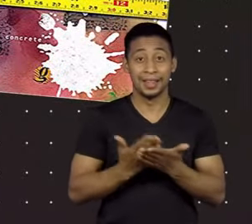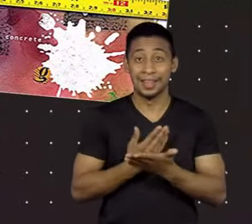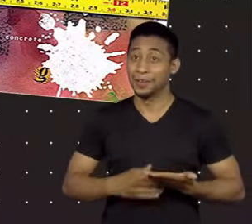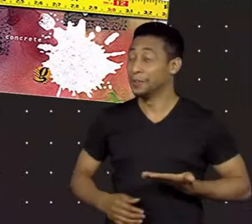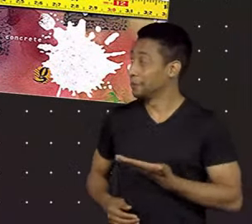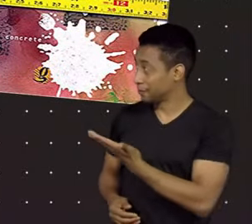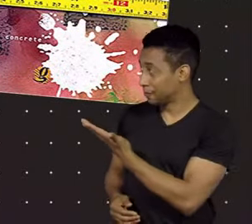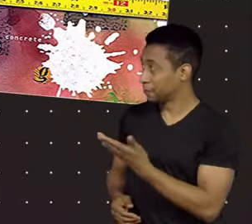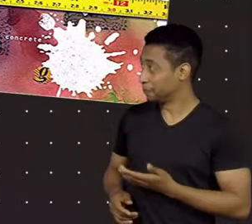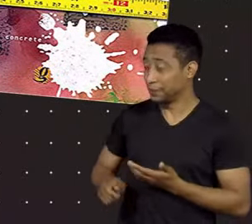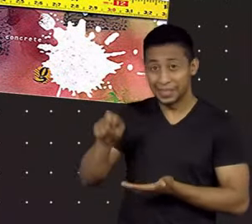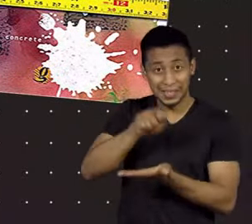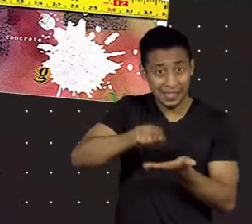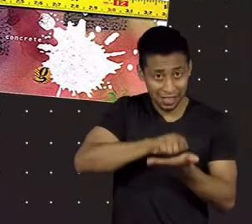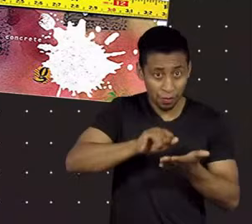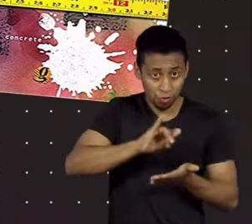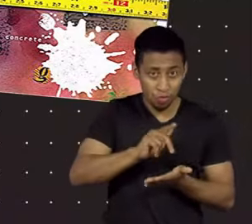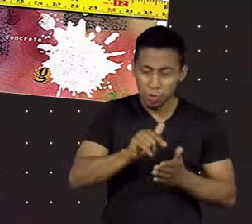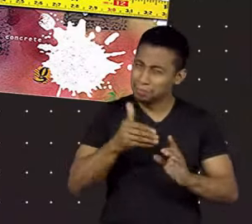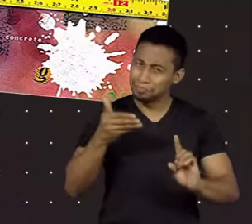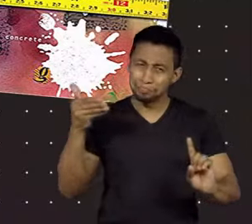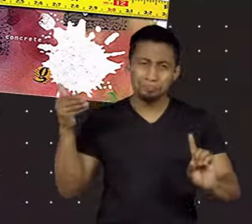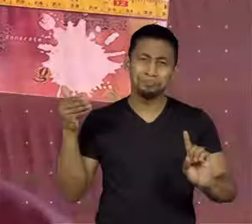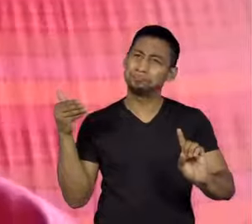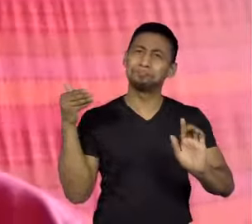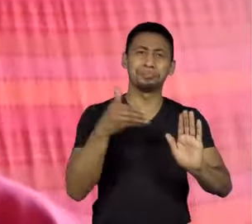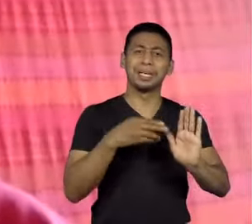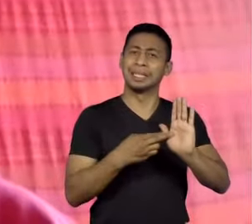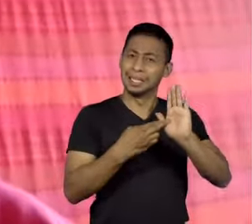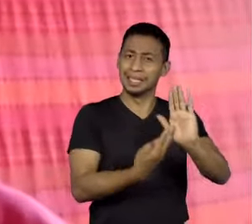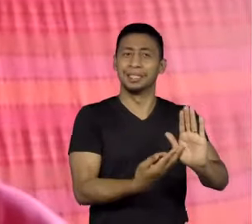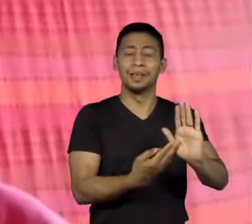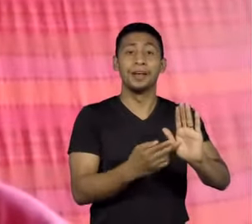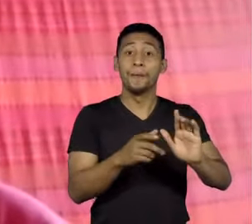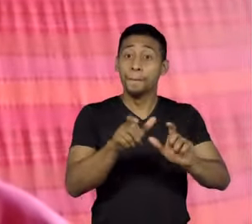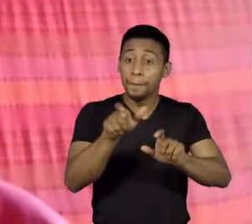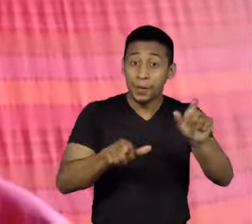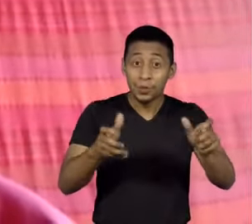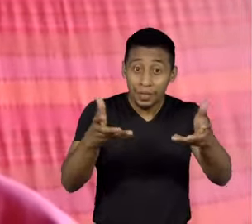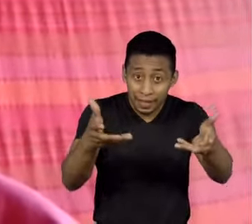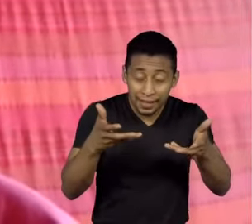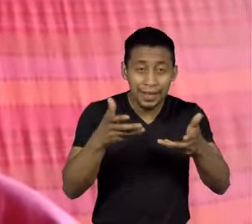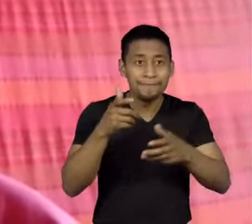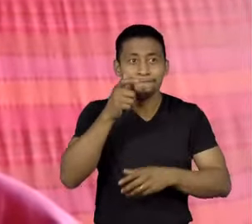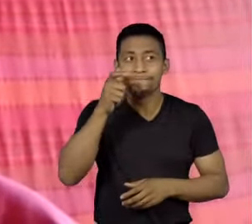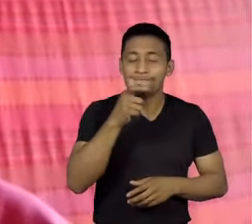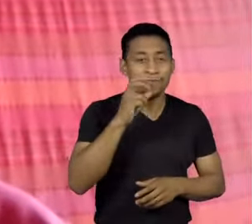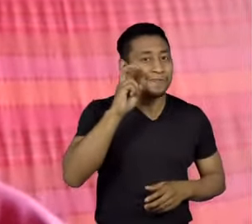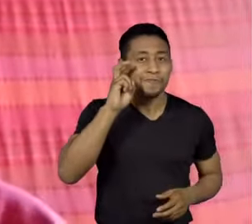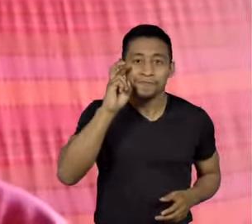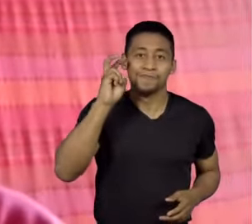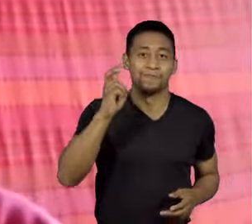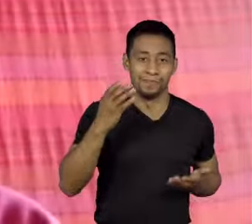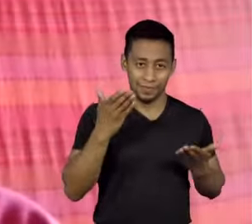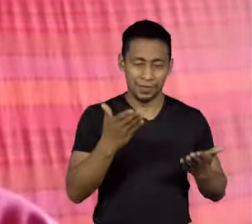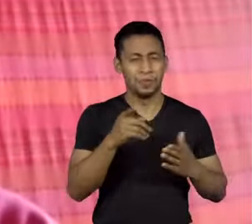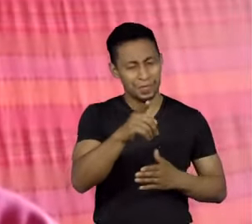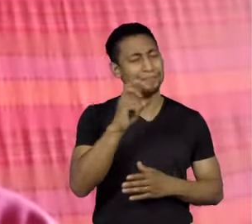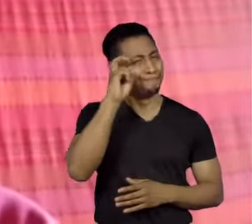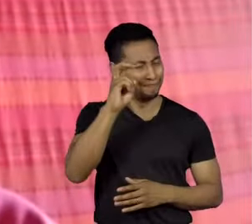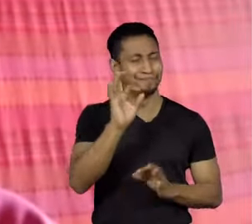por você são livros de referência para qualquer um que chegue perto daquilo que se chama de inteligência. E isso você tem